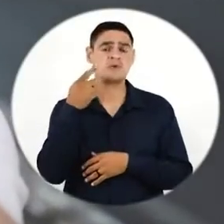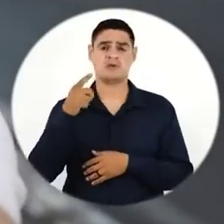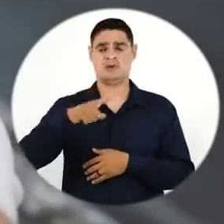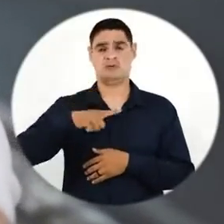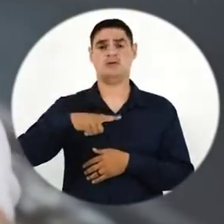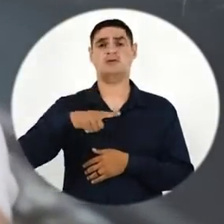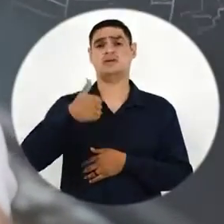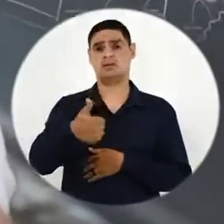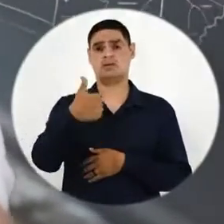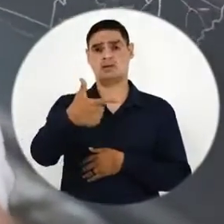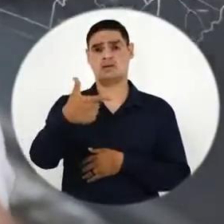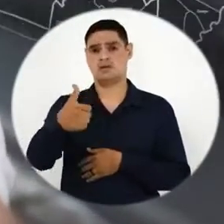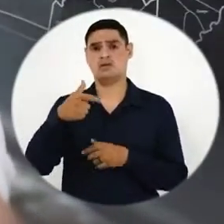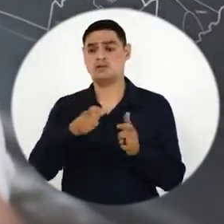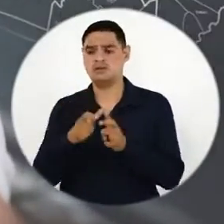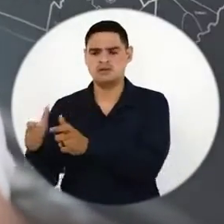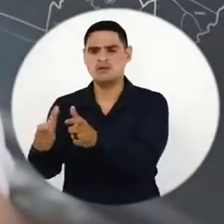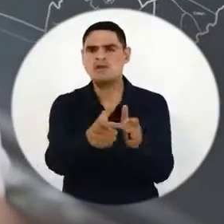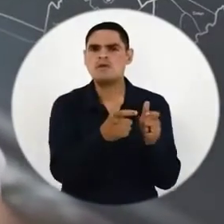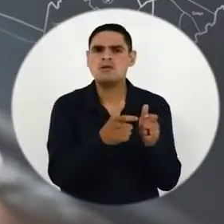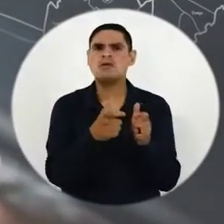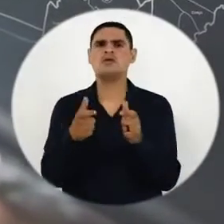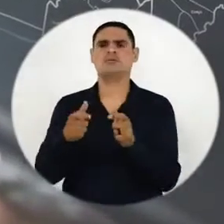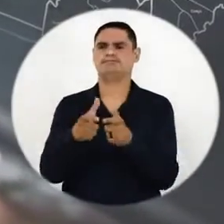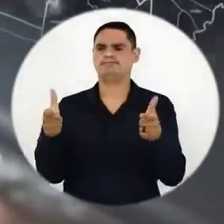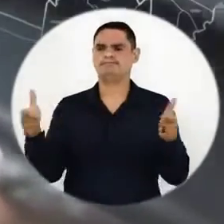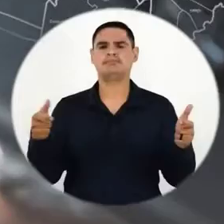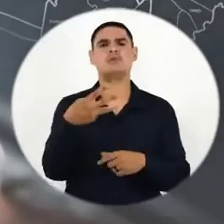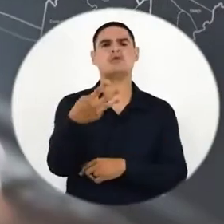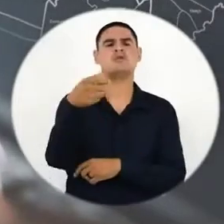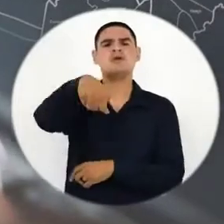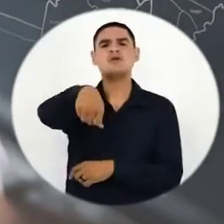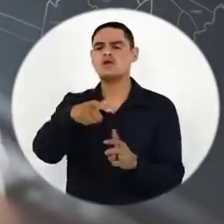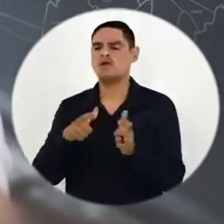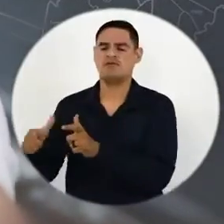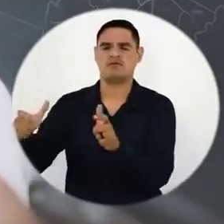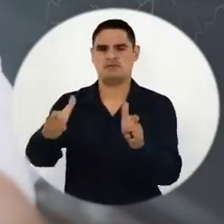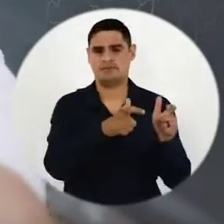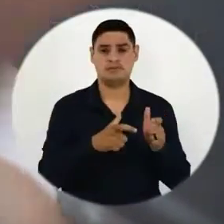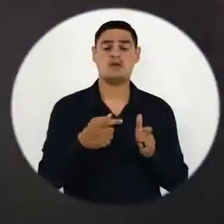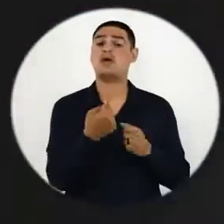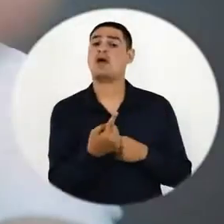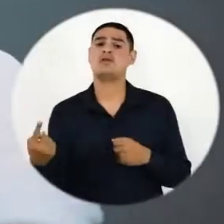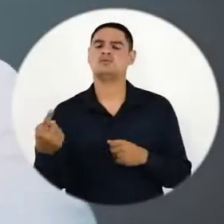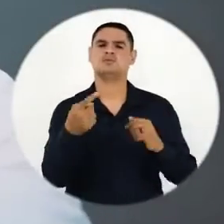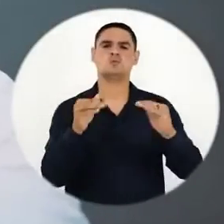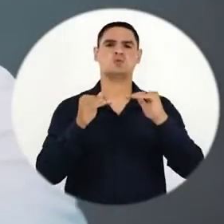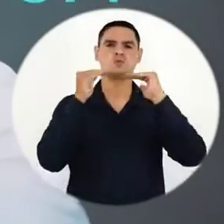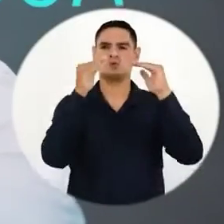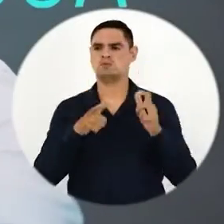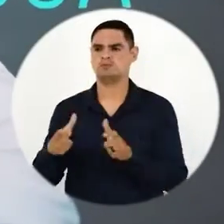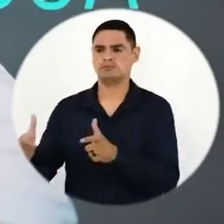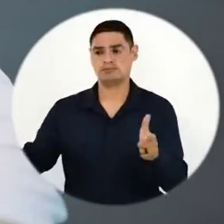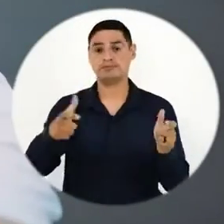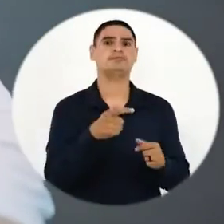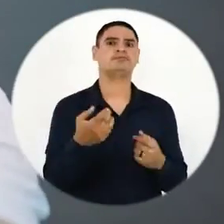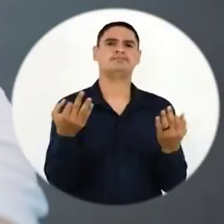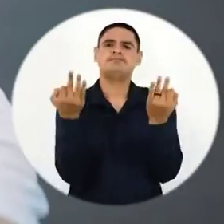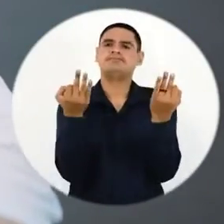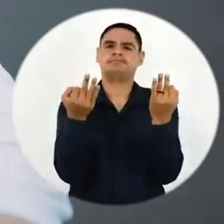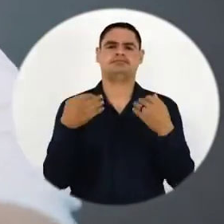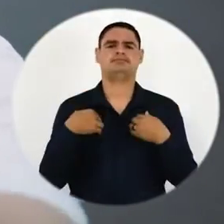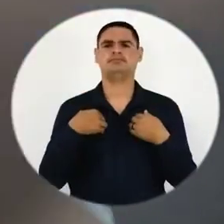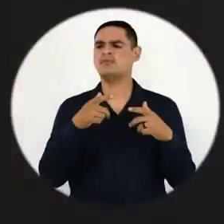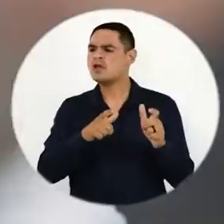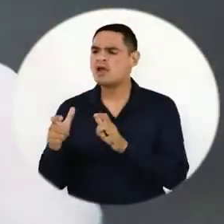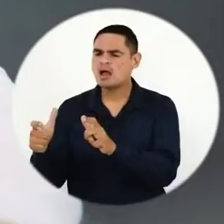Fortaleza tem 121 bairros divididos em 39 territórios. Cada território vai ser um super bairro. Vai ser massa. Cada super